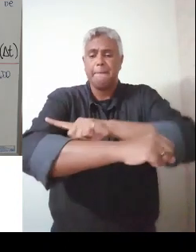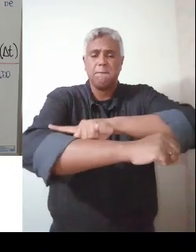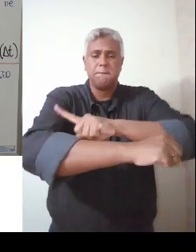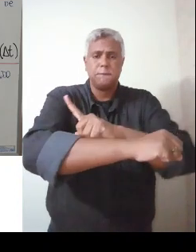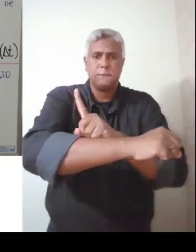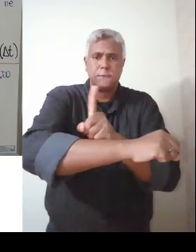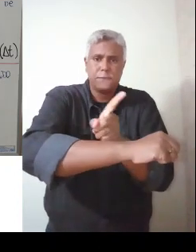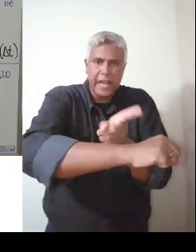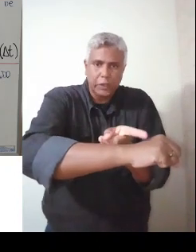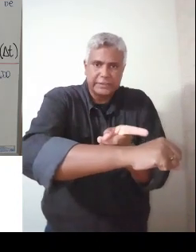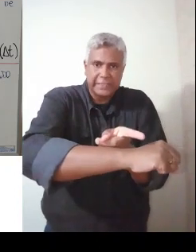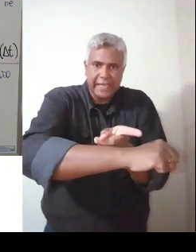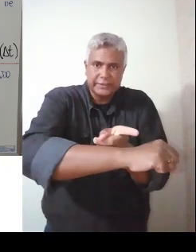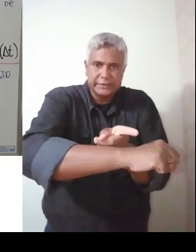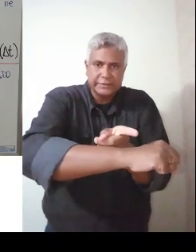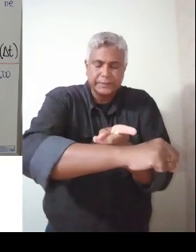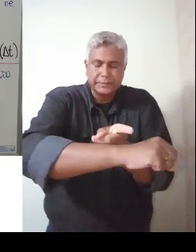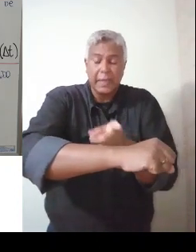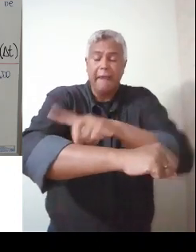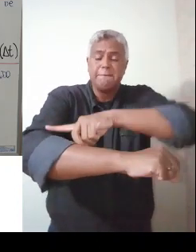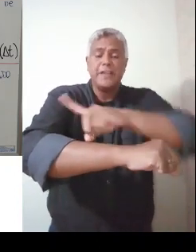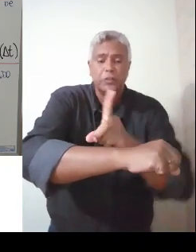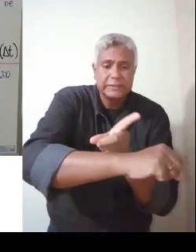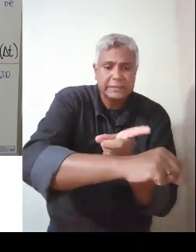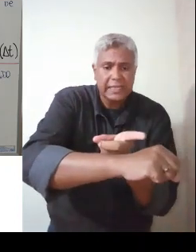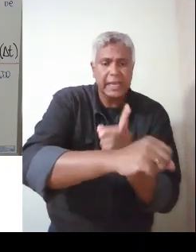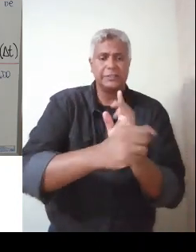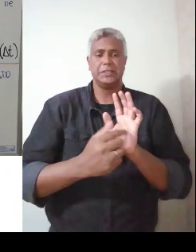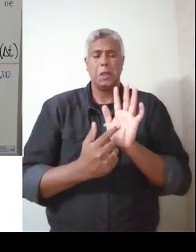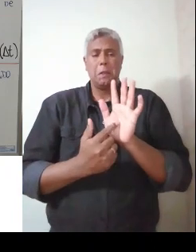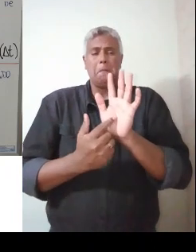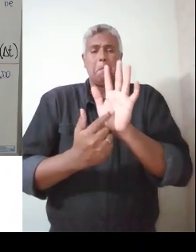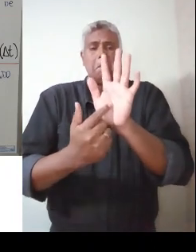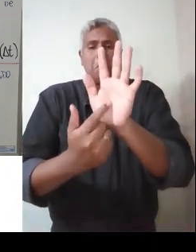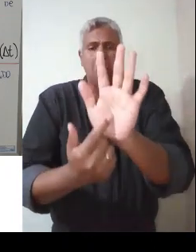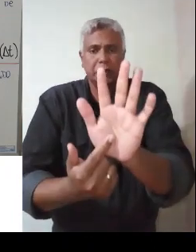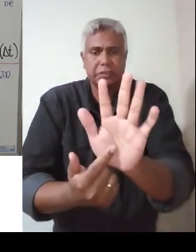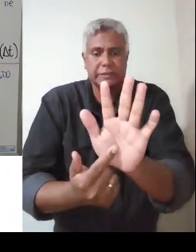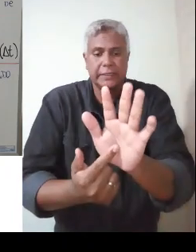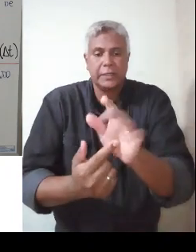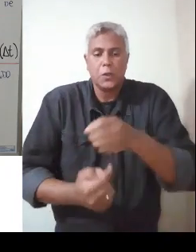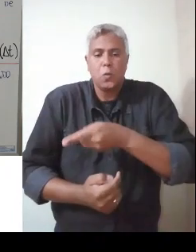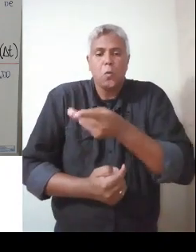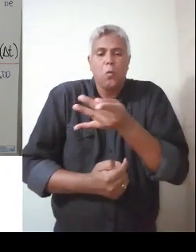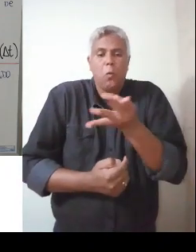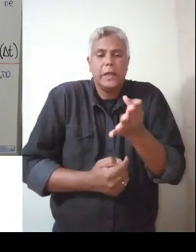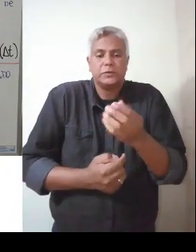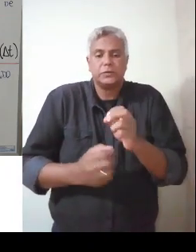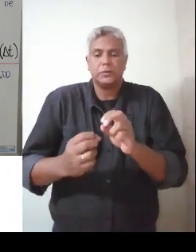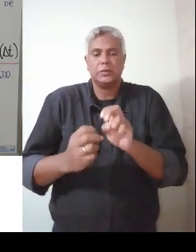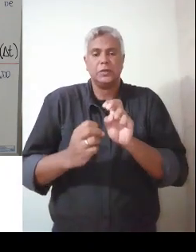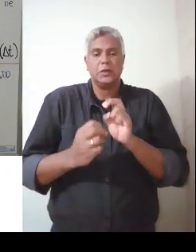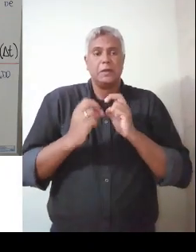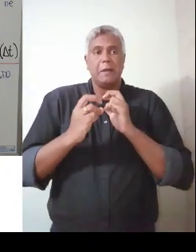A velocidade ela é uma taxa que relaciona o quanto se desloca em um intervalo